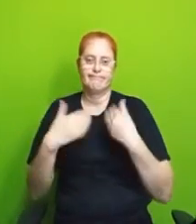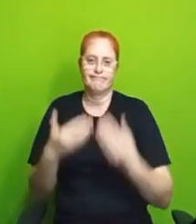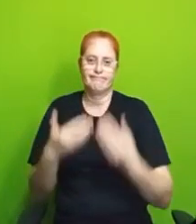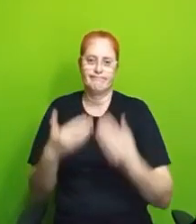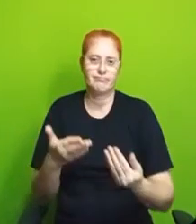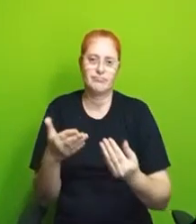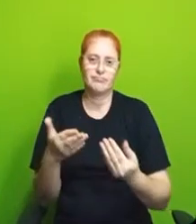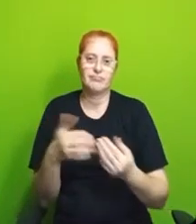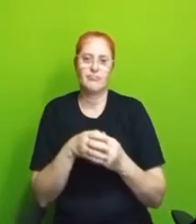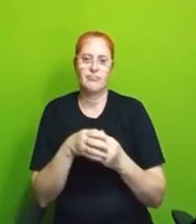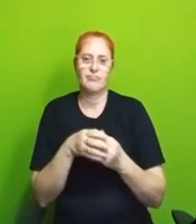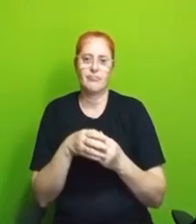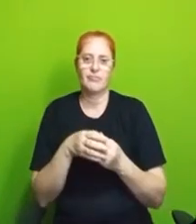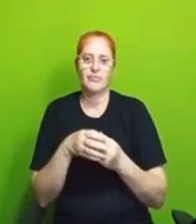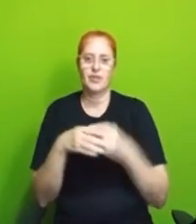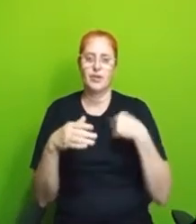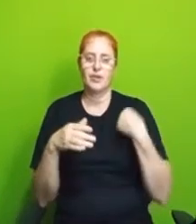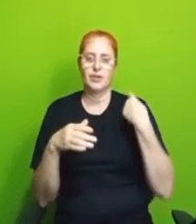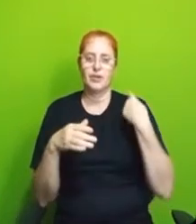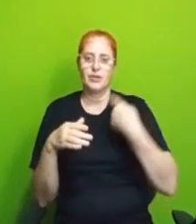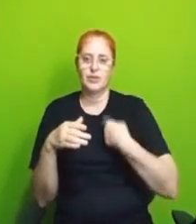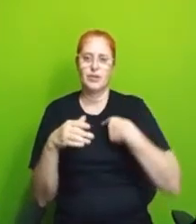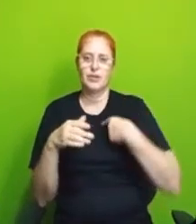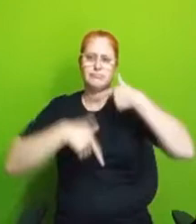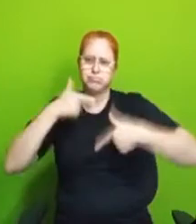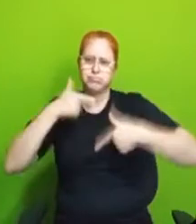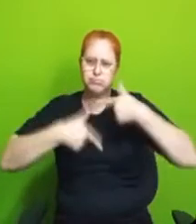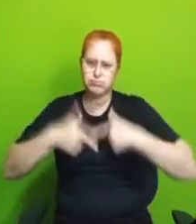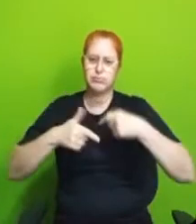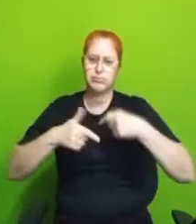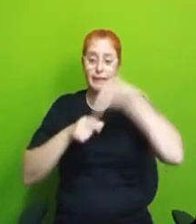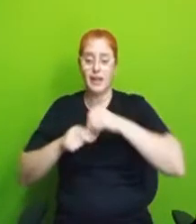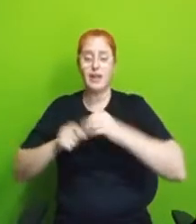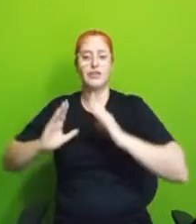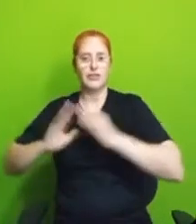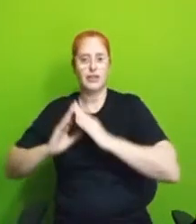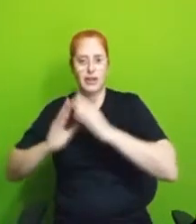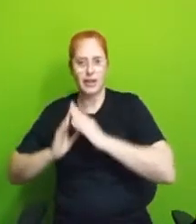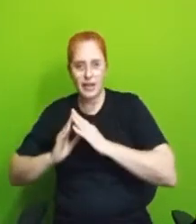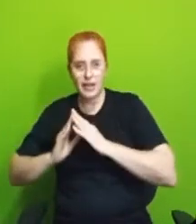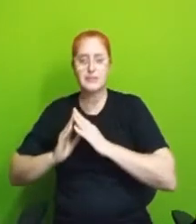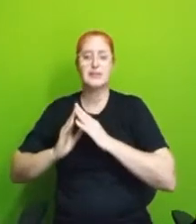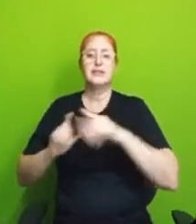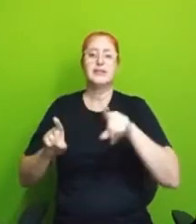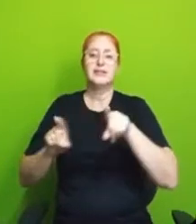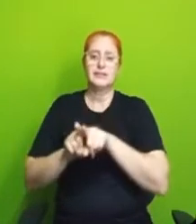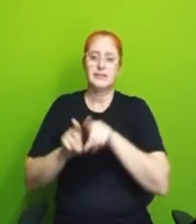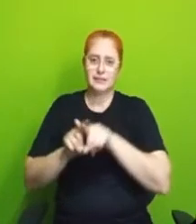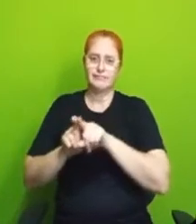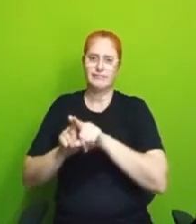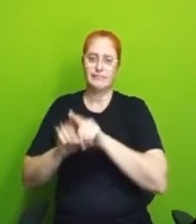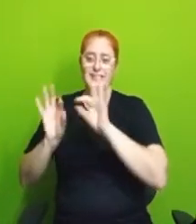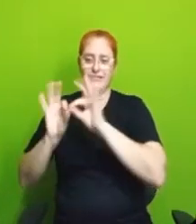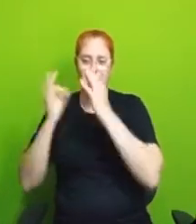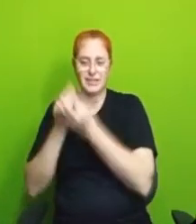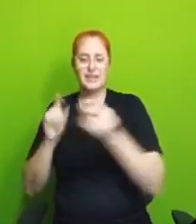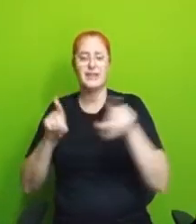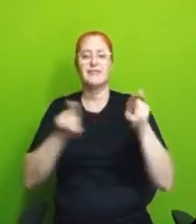da nossa sobrecarga com o trabalho doméstico, a gente tem que buscar na esfera da vida cotidiana na família, mas tem que buscar